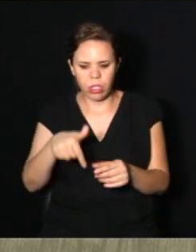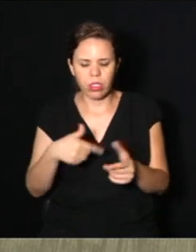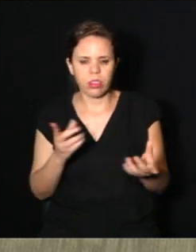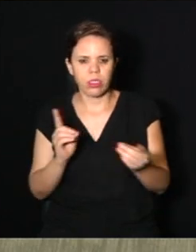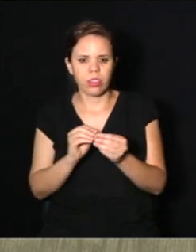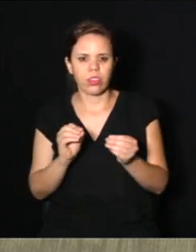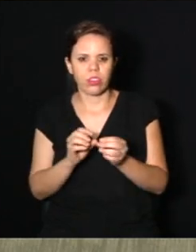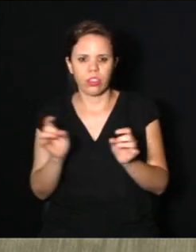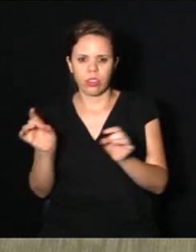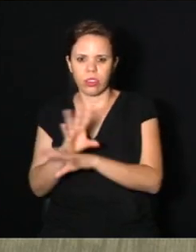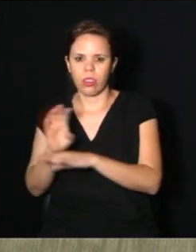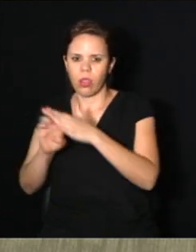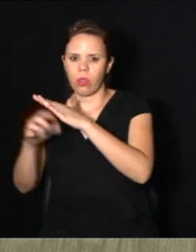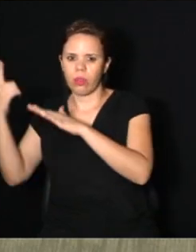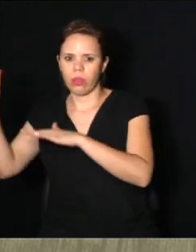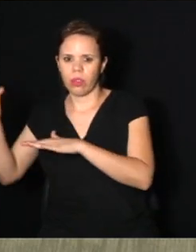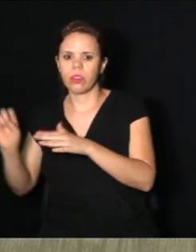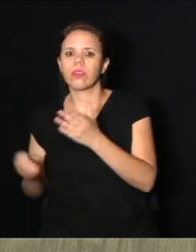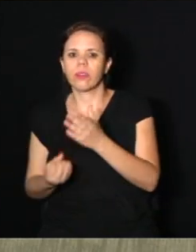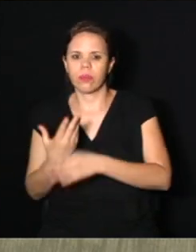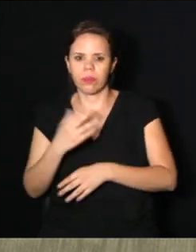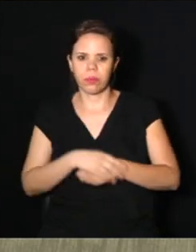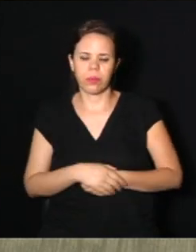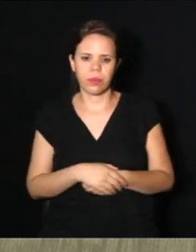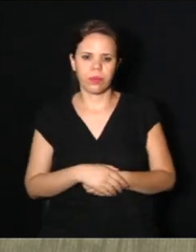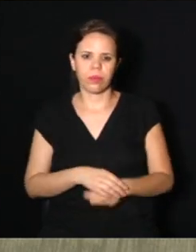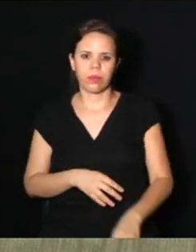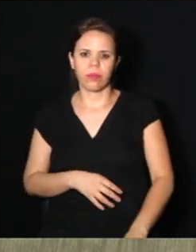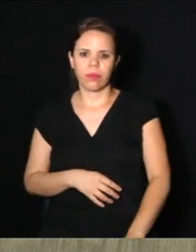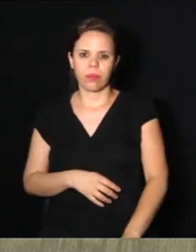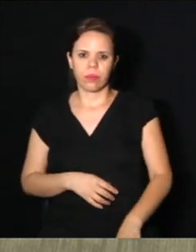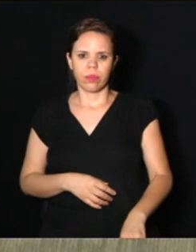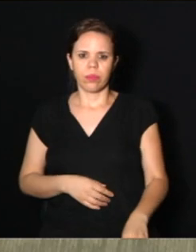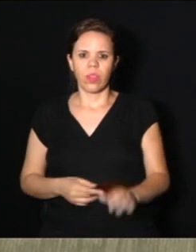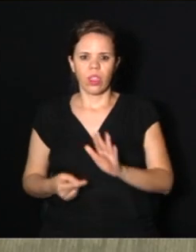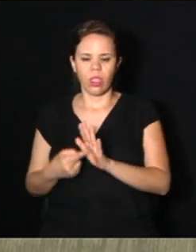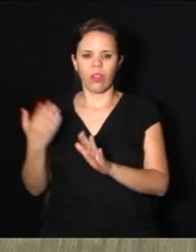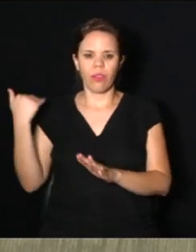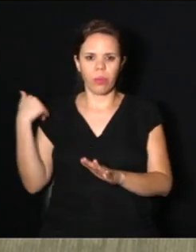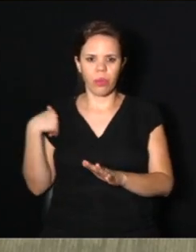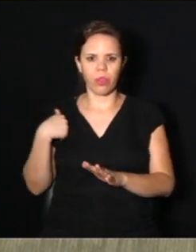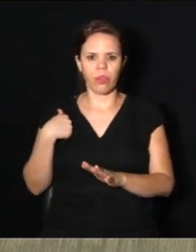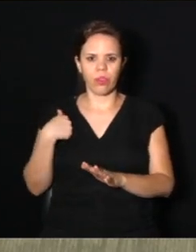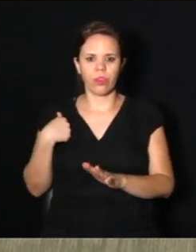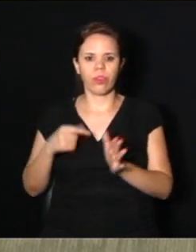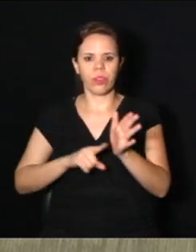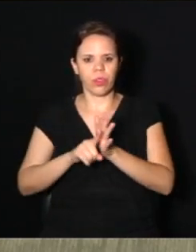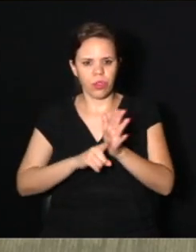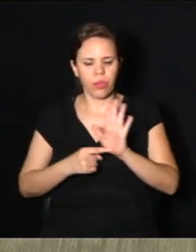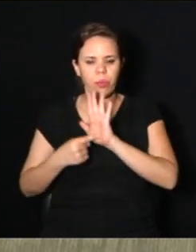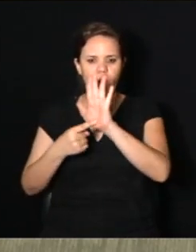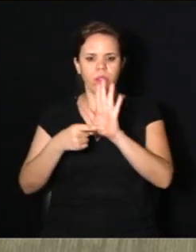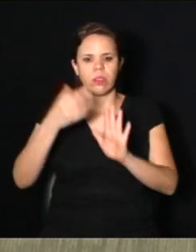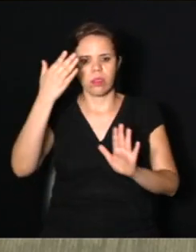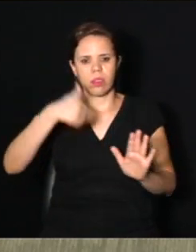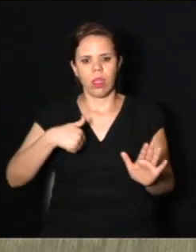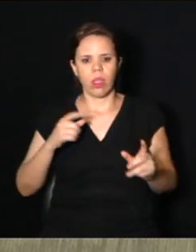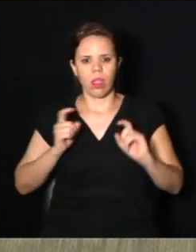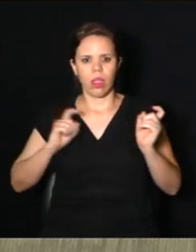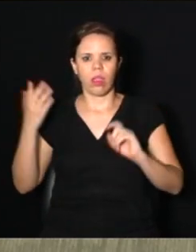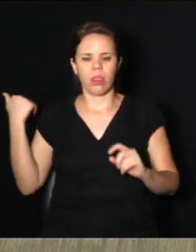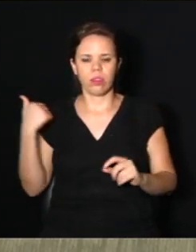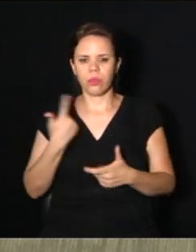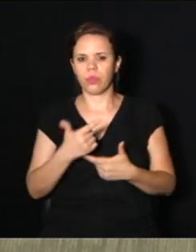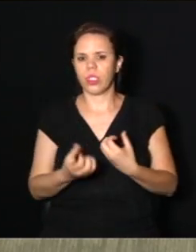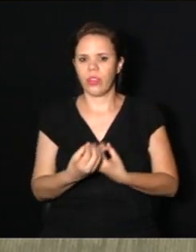serviço e que isso iria acontecer. Isso já estava indícios, e isso foi levantado nas reuniões. Não houve informação